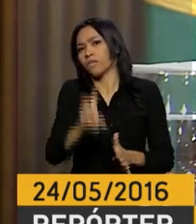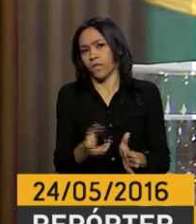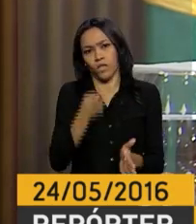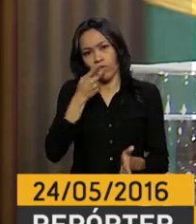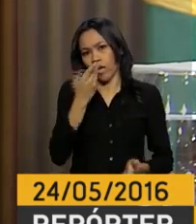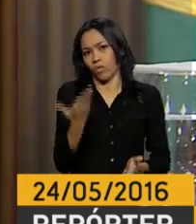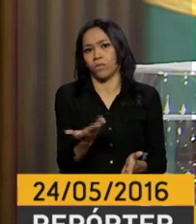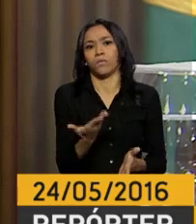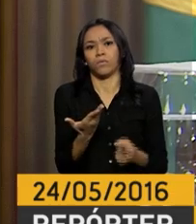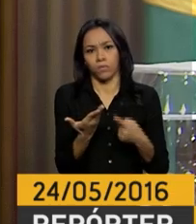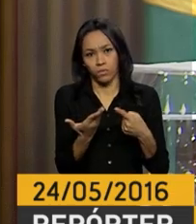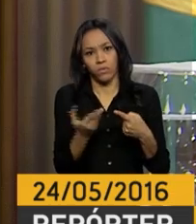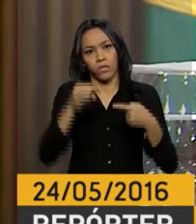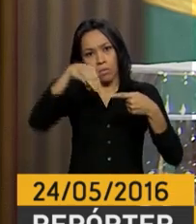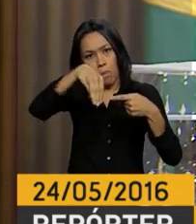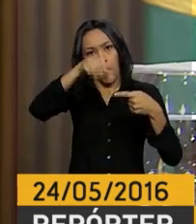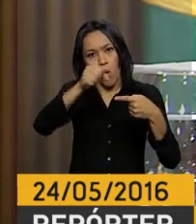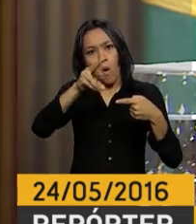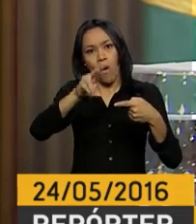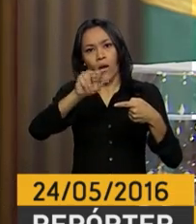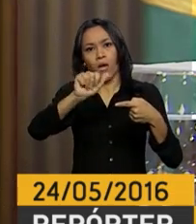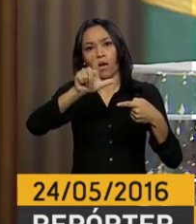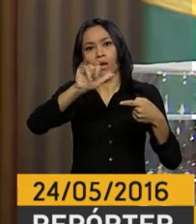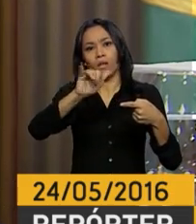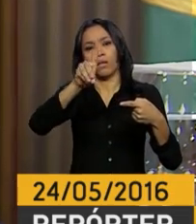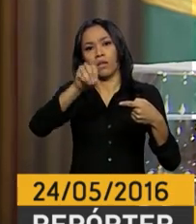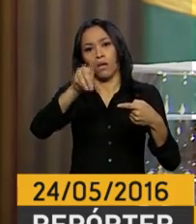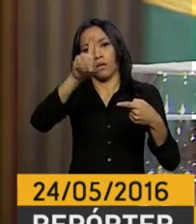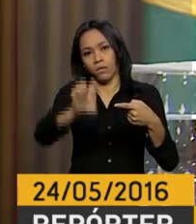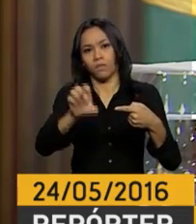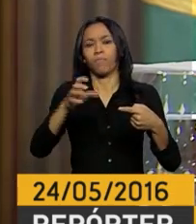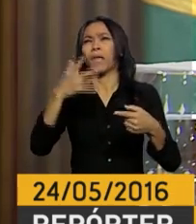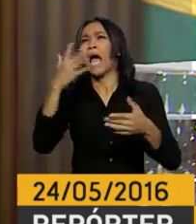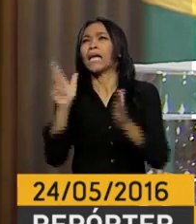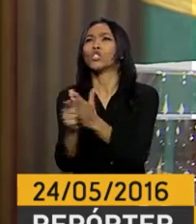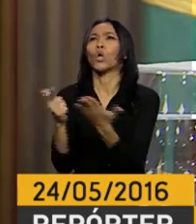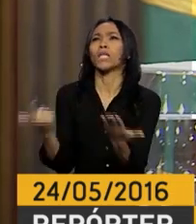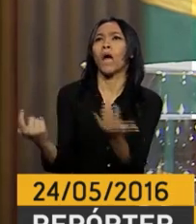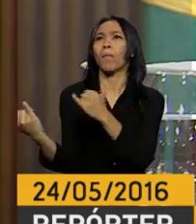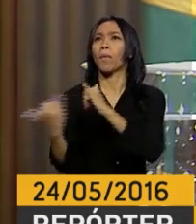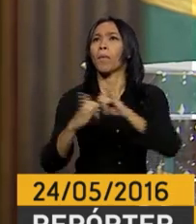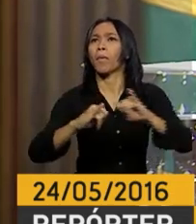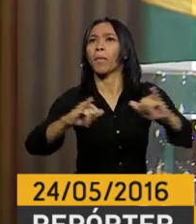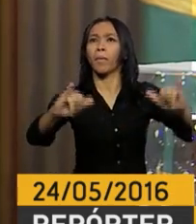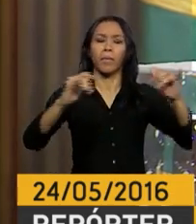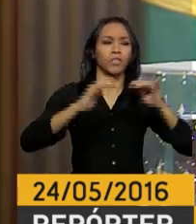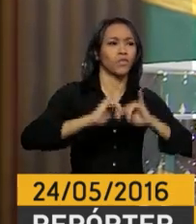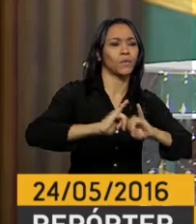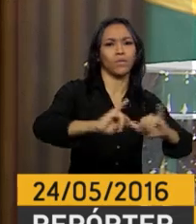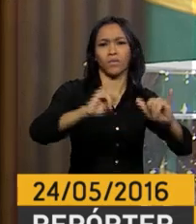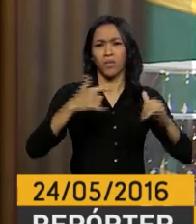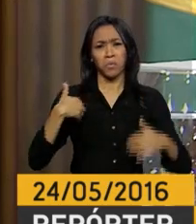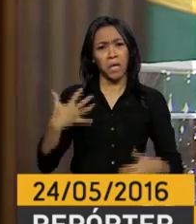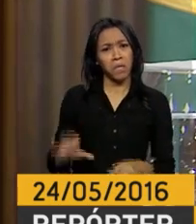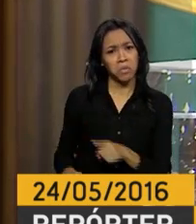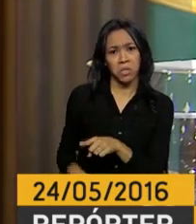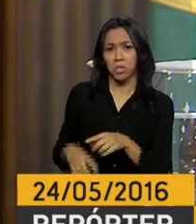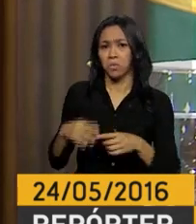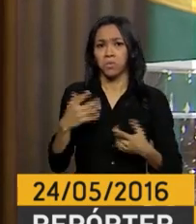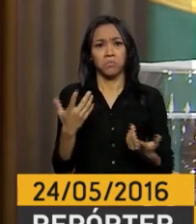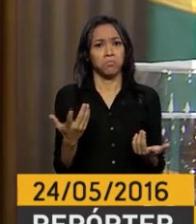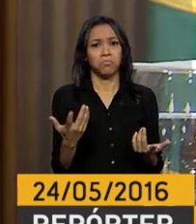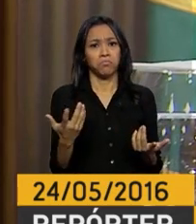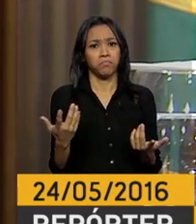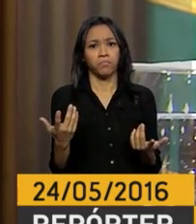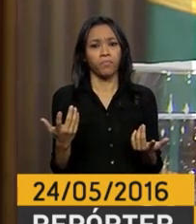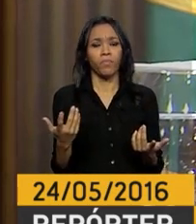mais que eu diga, eu vejo que muitas vezes sai uma outra notícia, tem um esquema para fazer isso, fazer aquilo. Nós não queremos isso, não. Ninguém